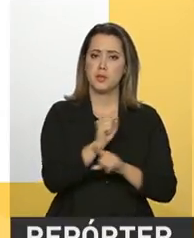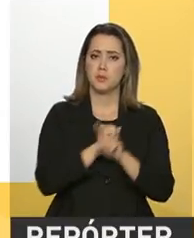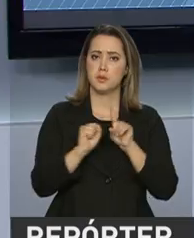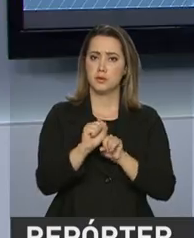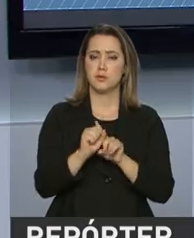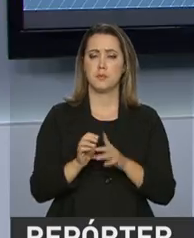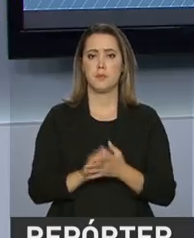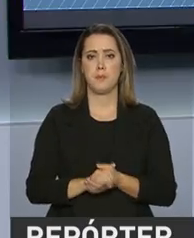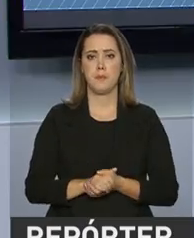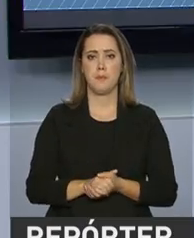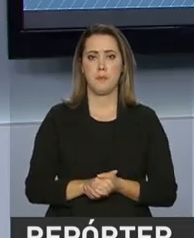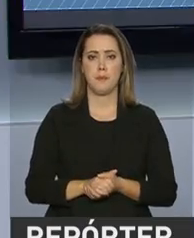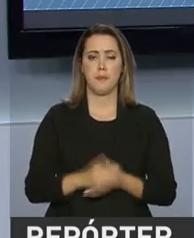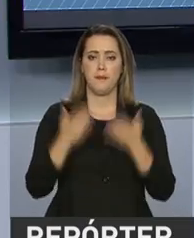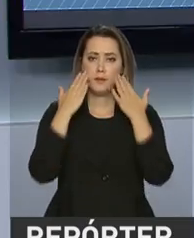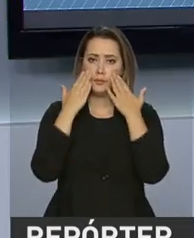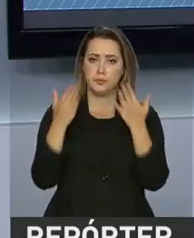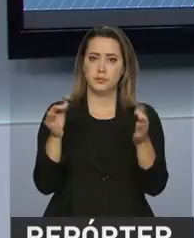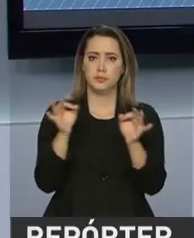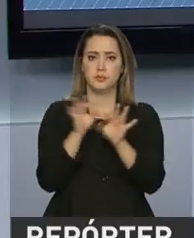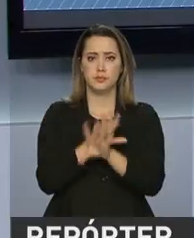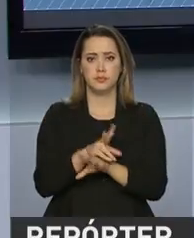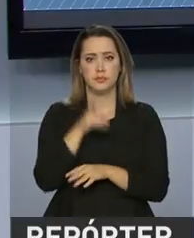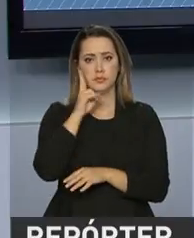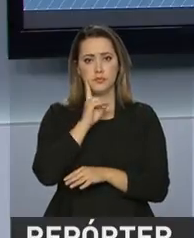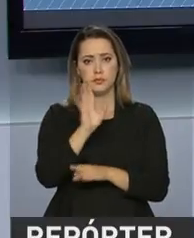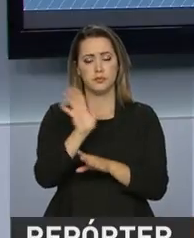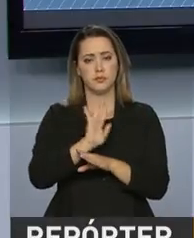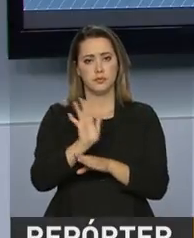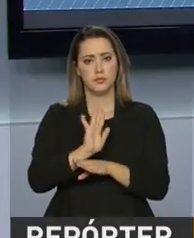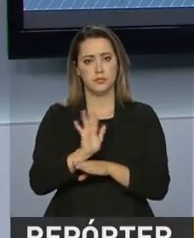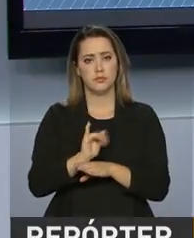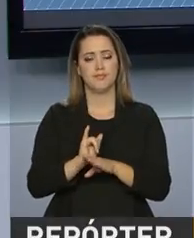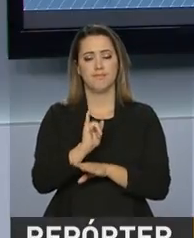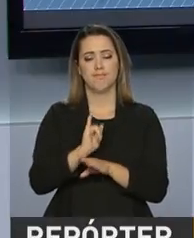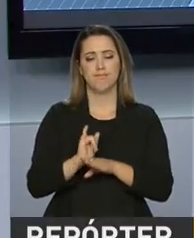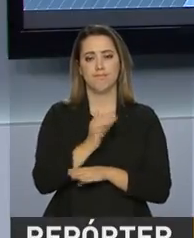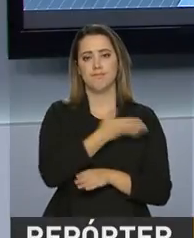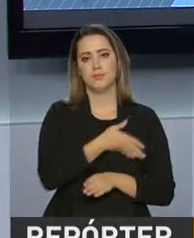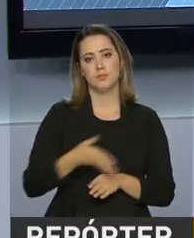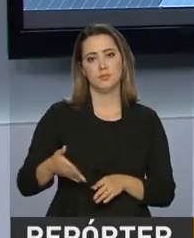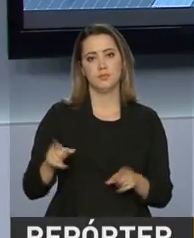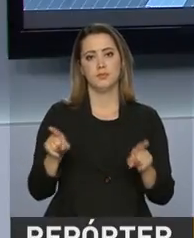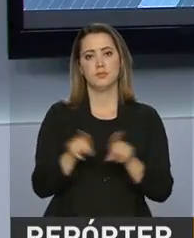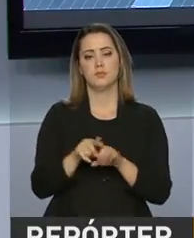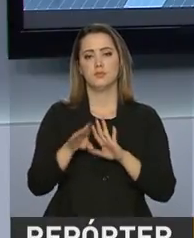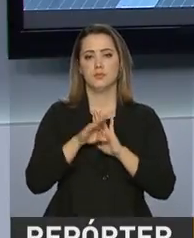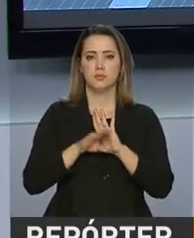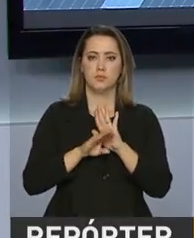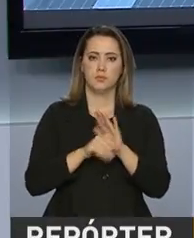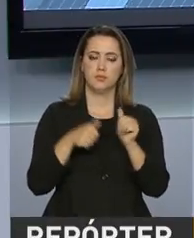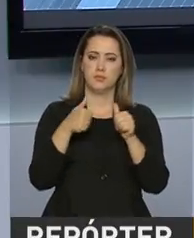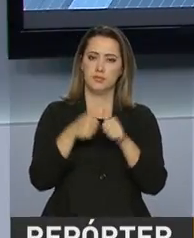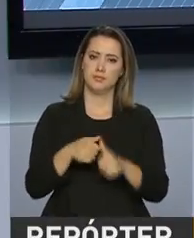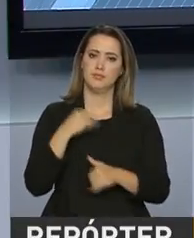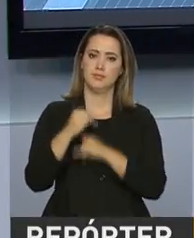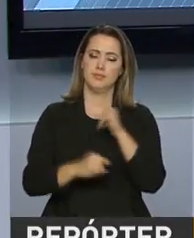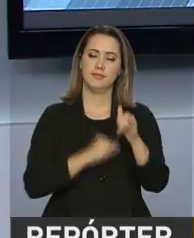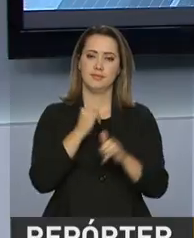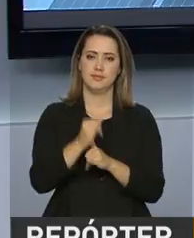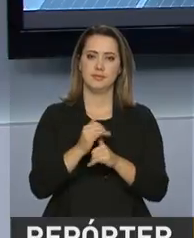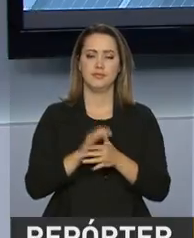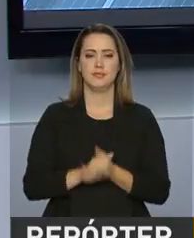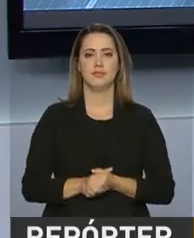sociedade o repórter nbr fica por aqui você pode rever as reportagens no youtube e toda nossa programação está